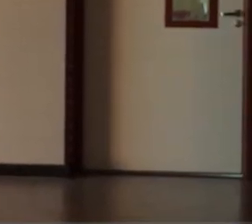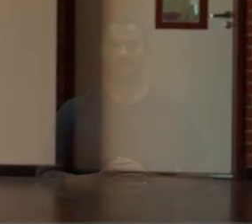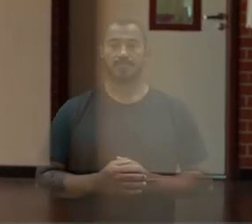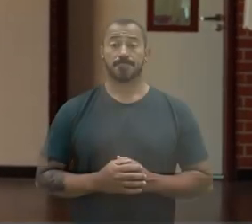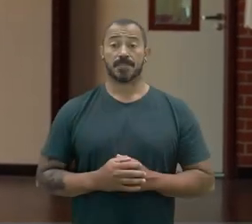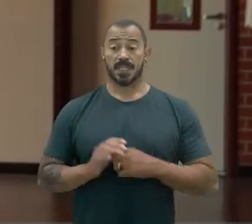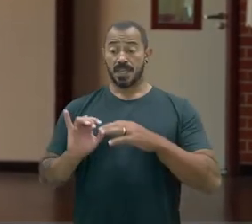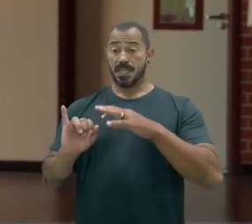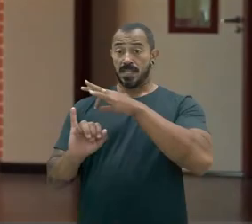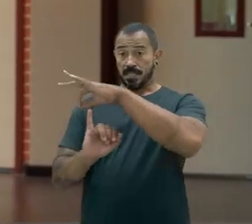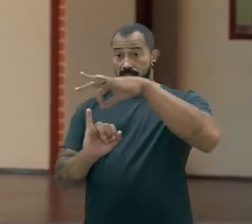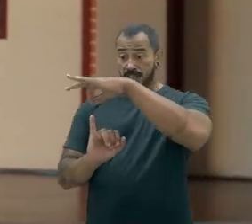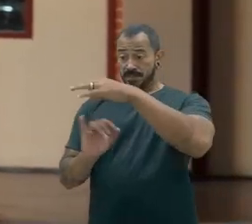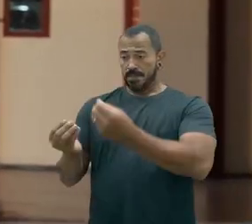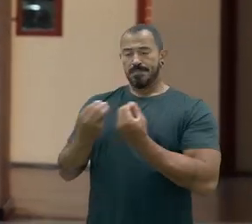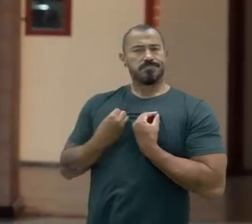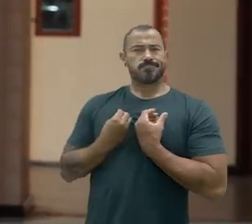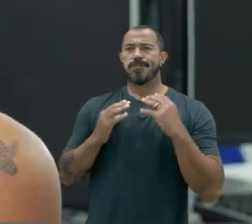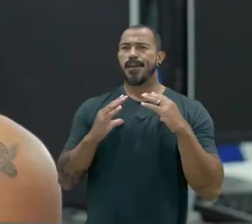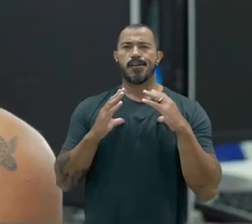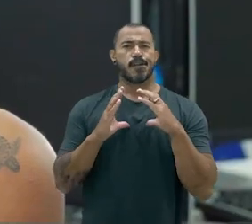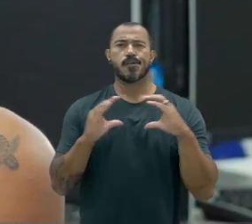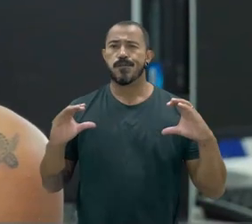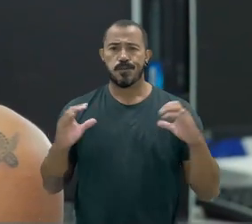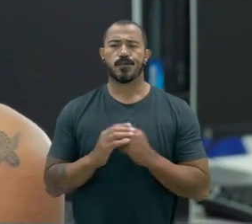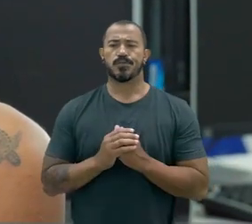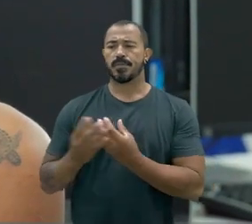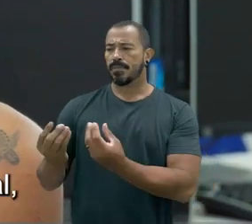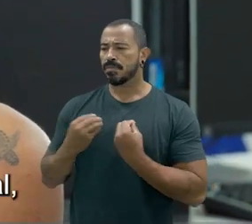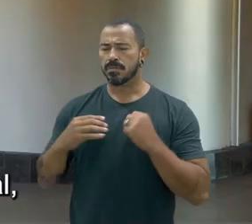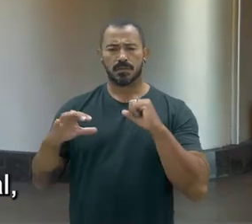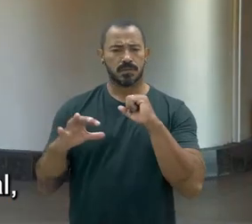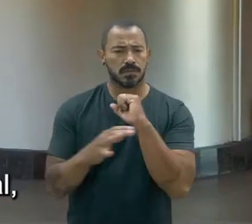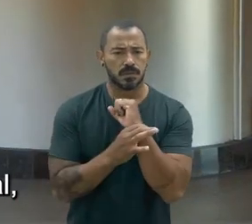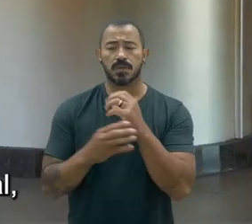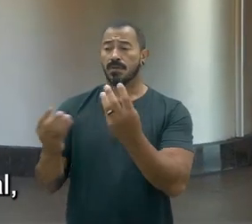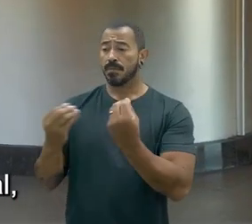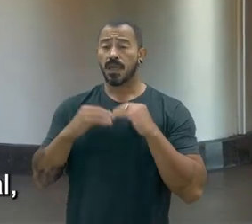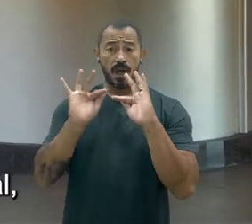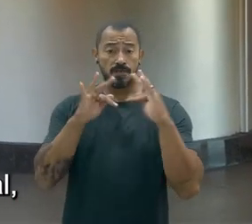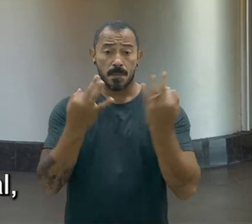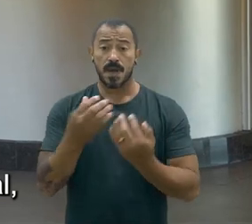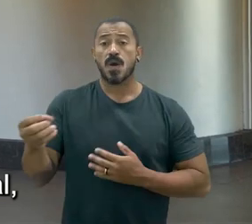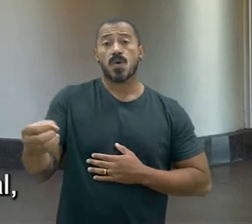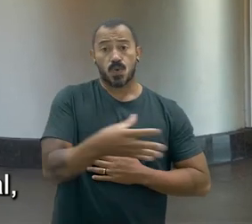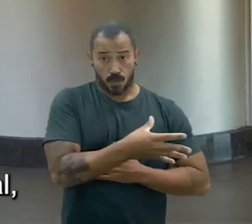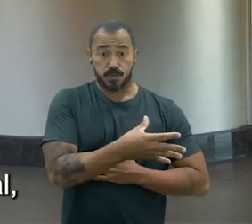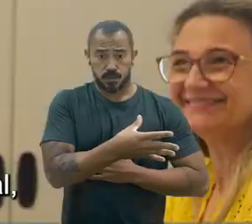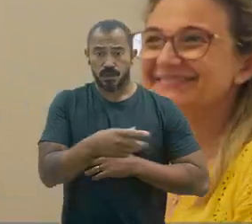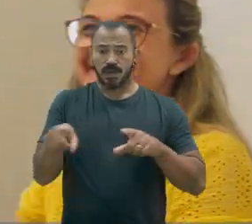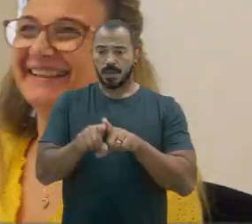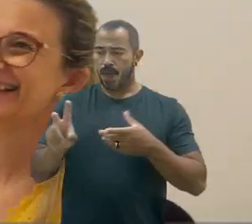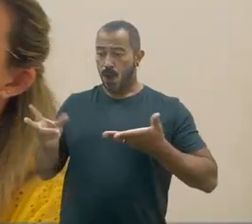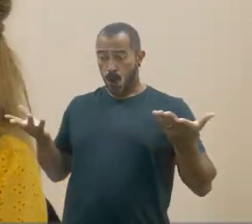O IFES, ele me trouxe certo conforto. Ele me trouxe segurança, ele me deu uma família nova. Ele construiu Val,